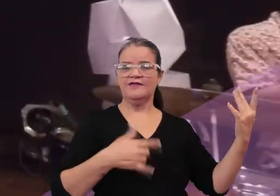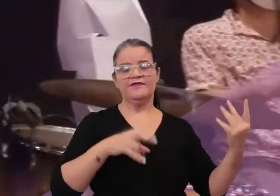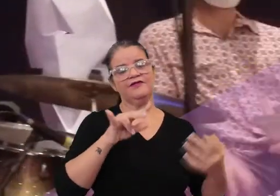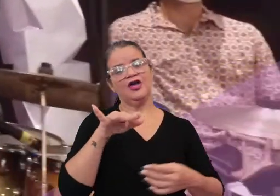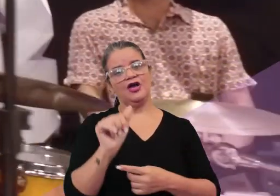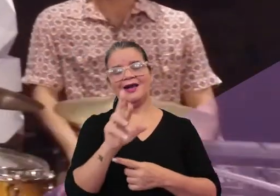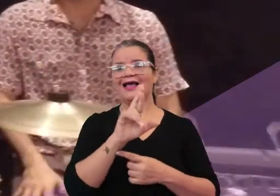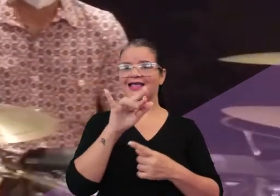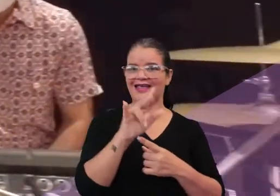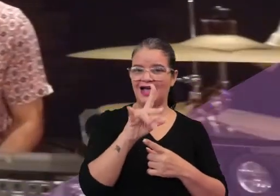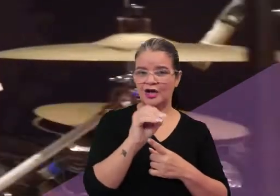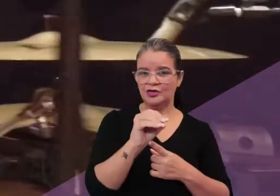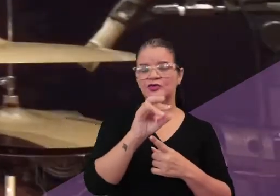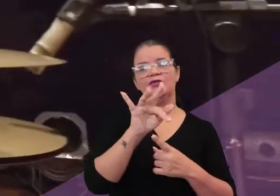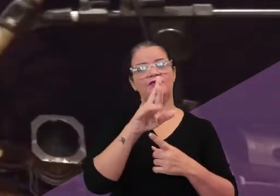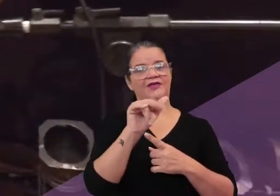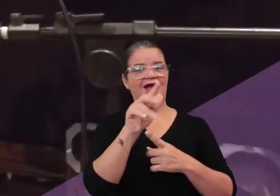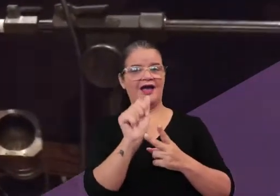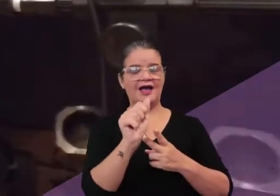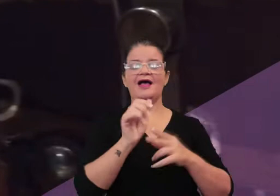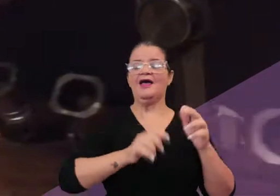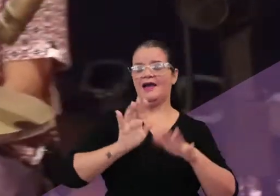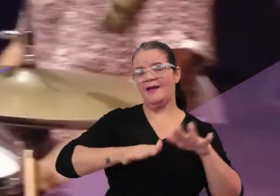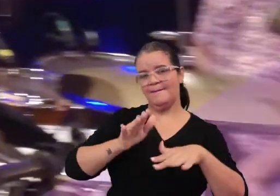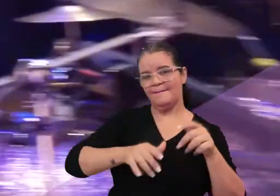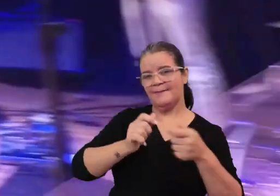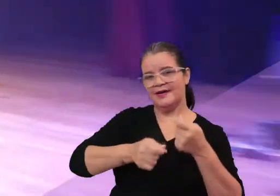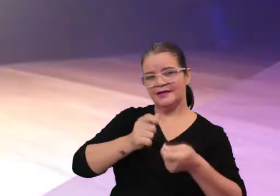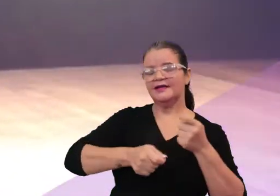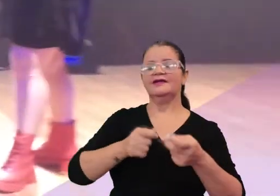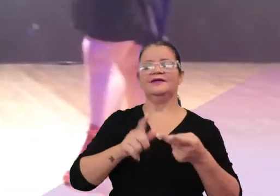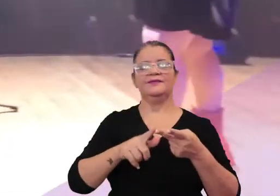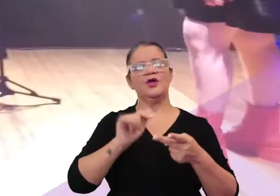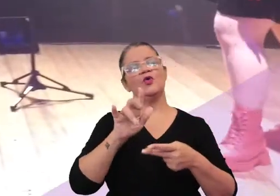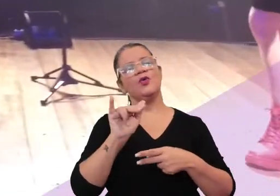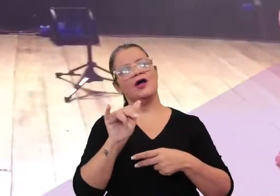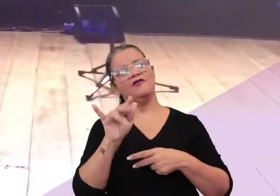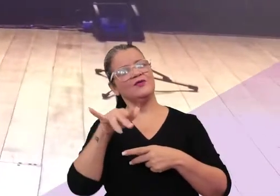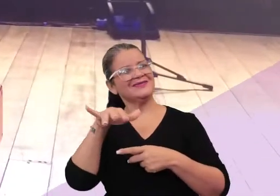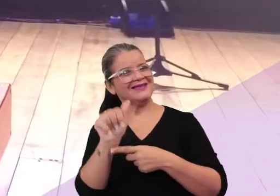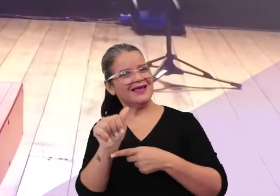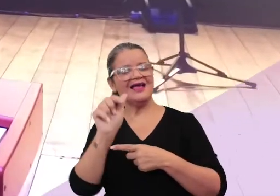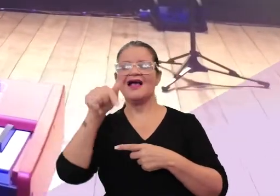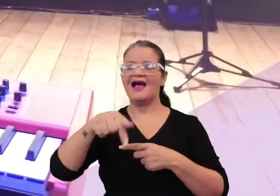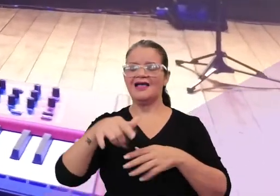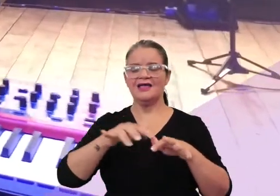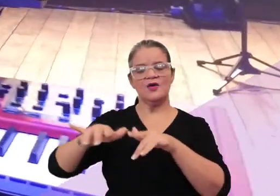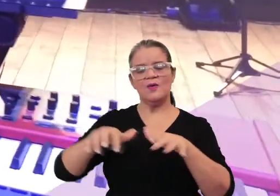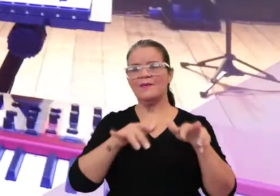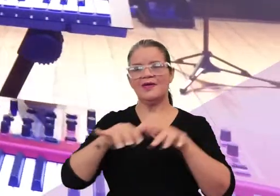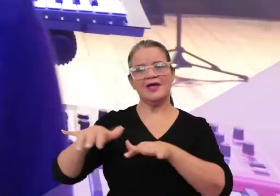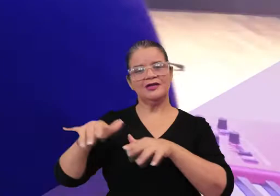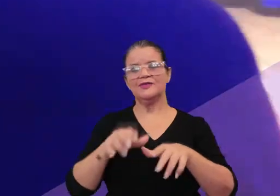Ricardo Fraga na bateria e Guga Fonseca aqui no piano simulador, nos teclados, aqui